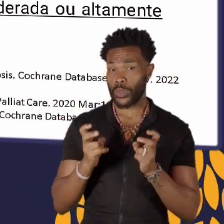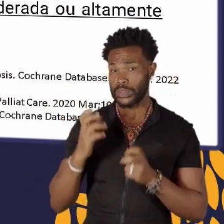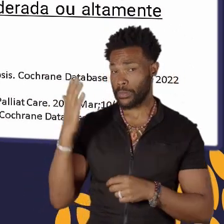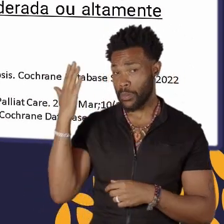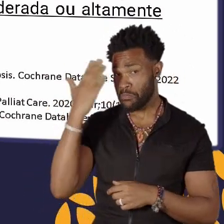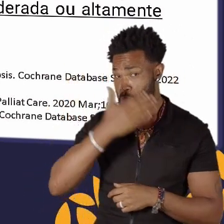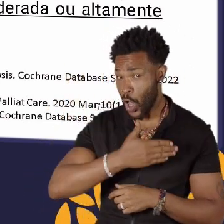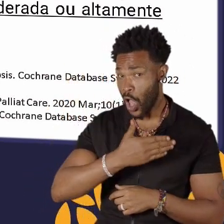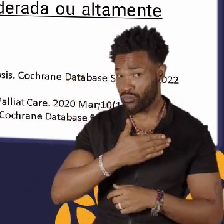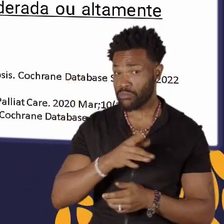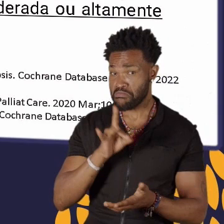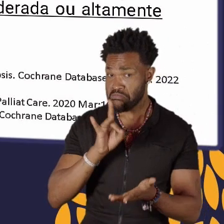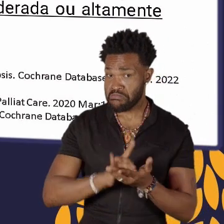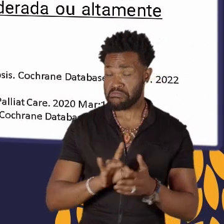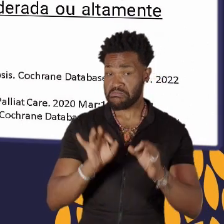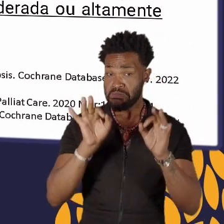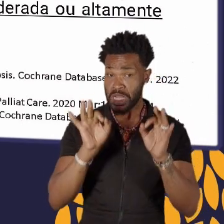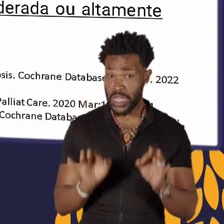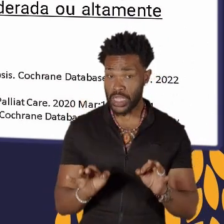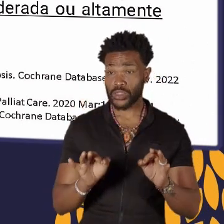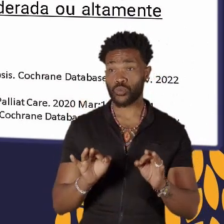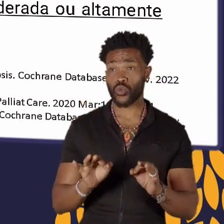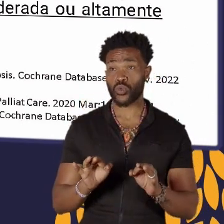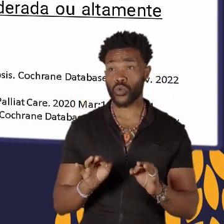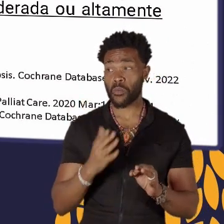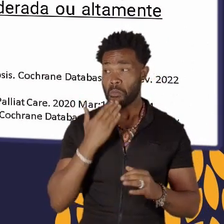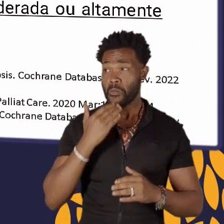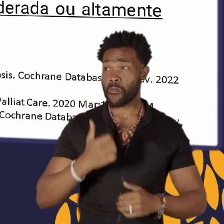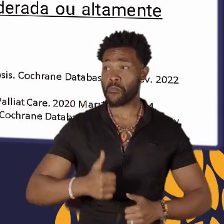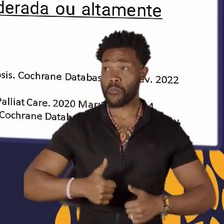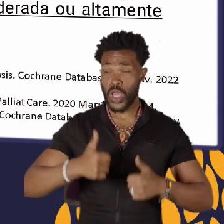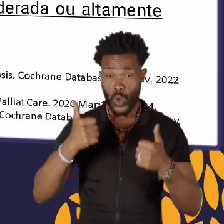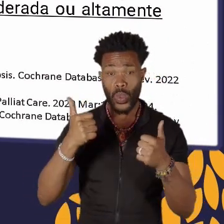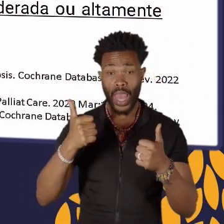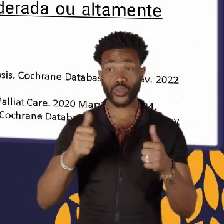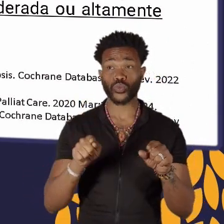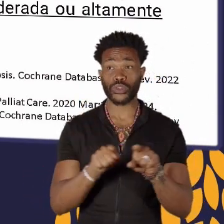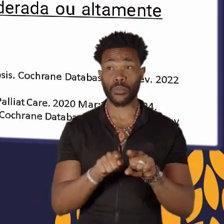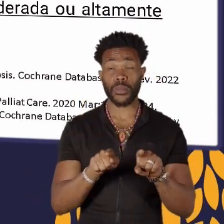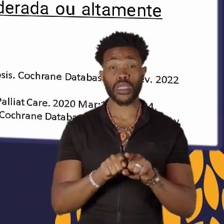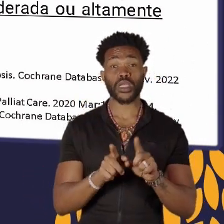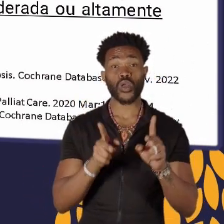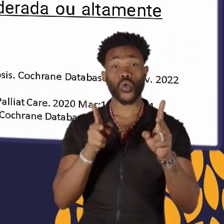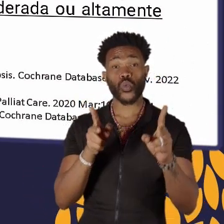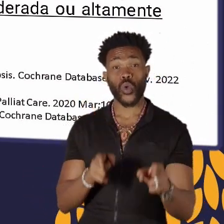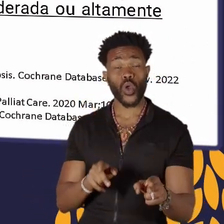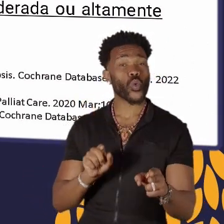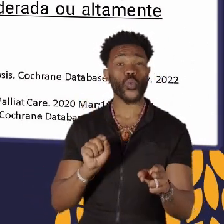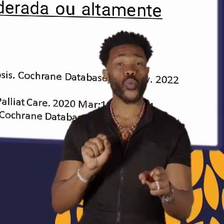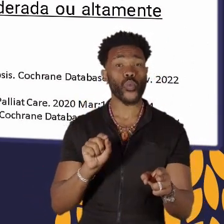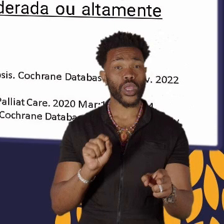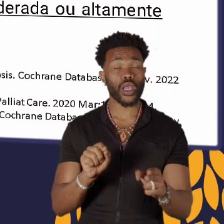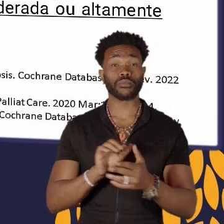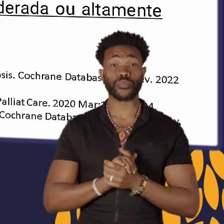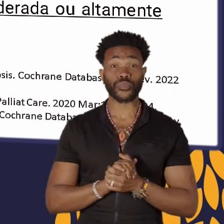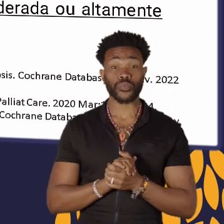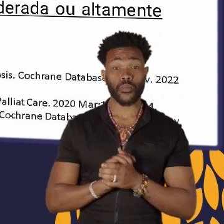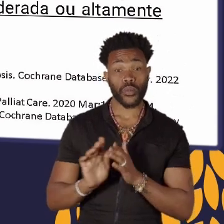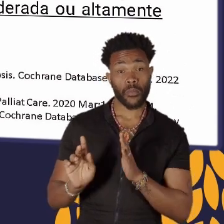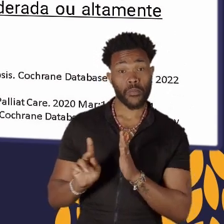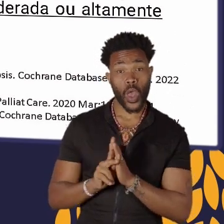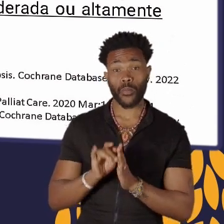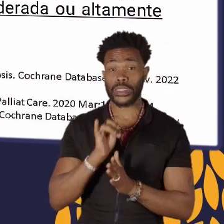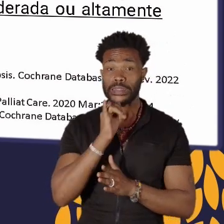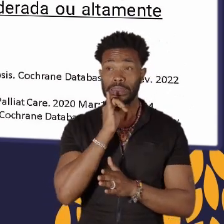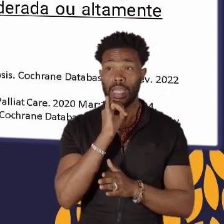evidências consistentes ou que tenha de fato melhorado. Da mesma forma, nos quadros